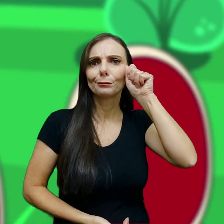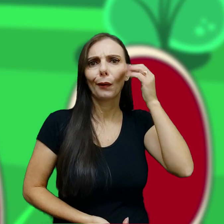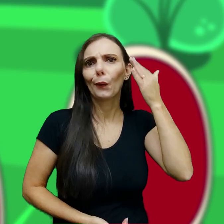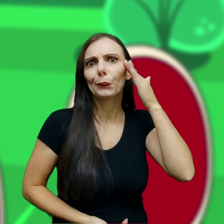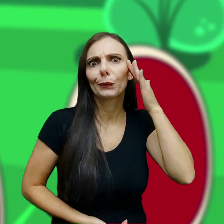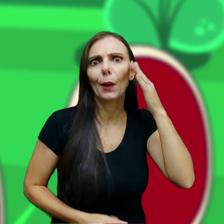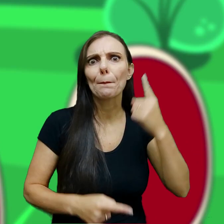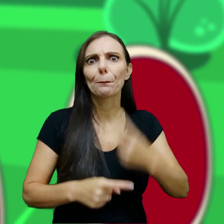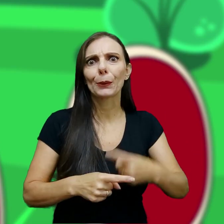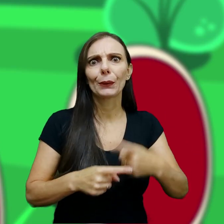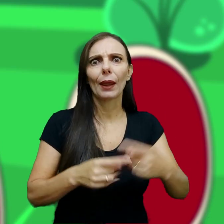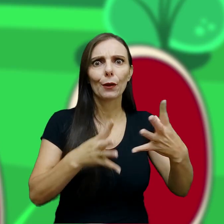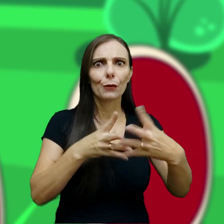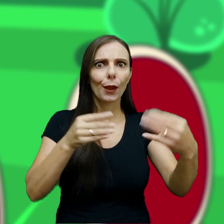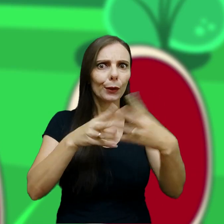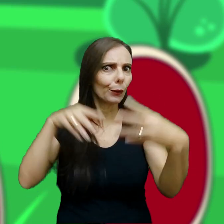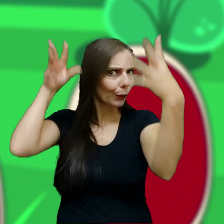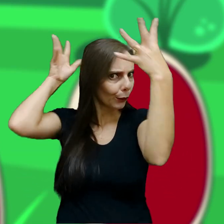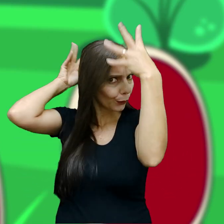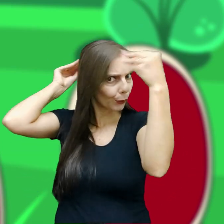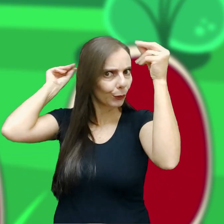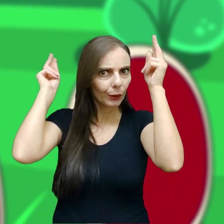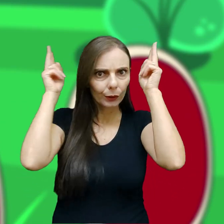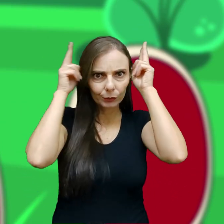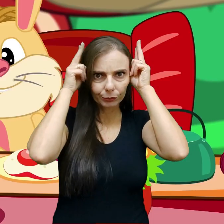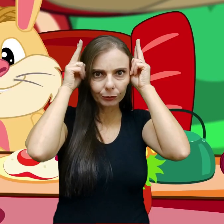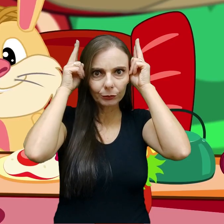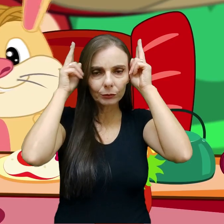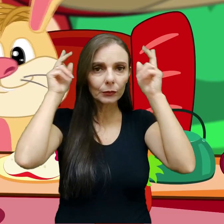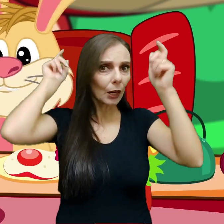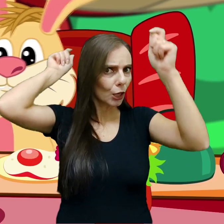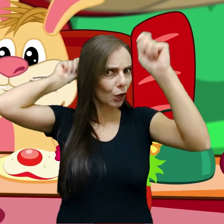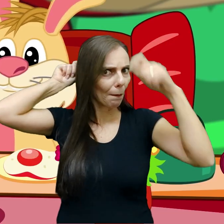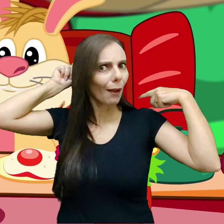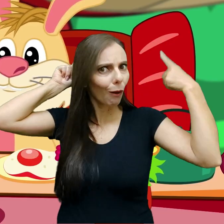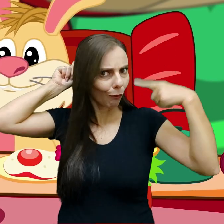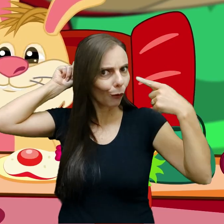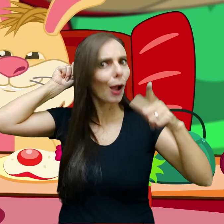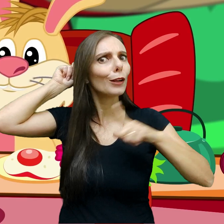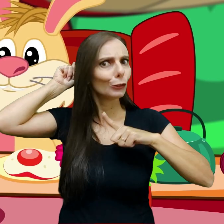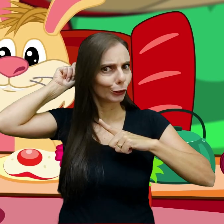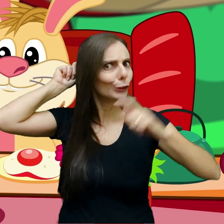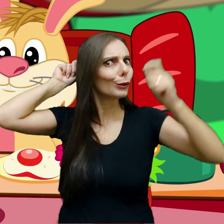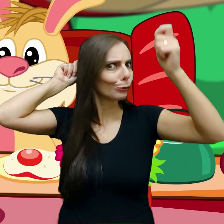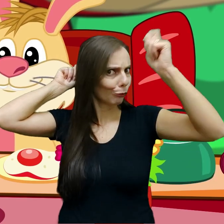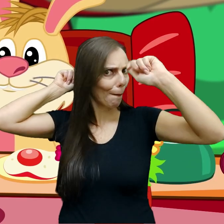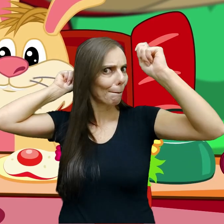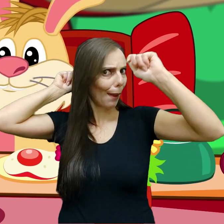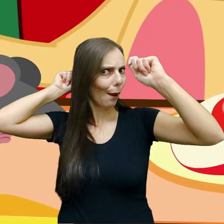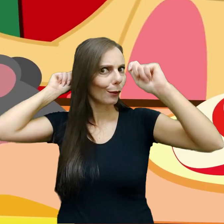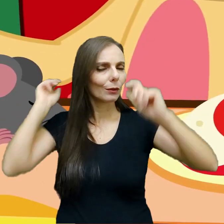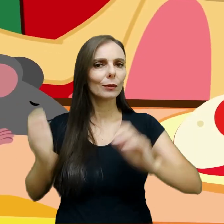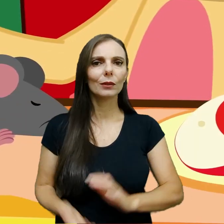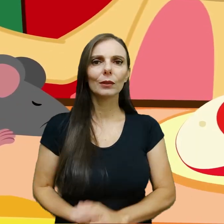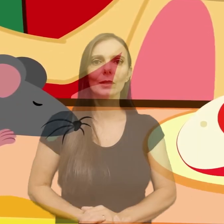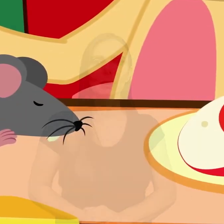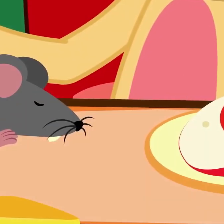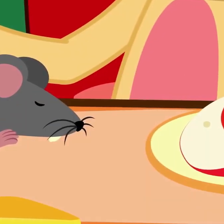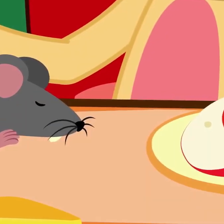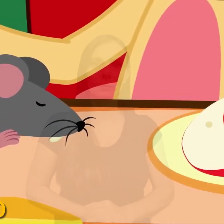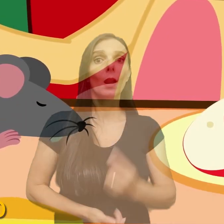Alice não conseguia entender por que ele colocou feno entre as orelhas. E o chapeleiro maluco tinha um chapéu na